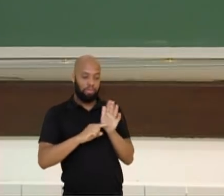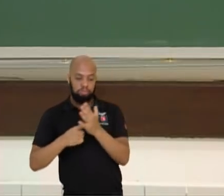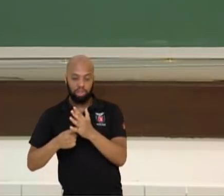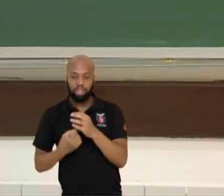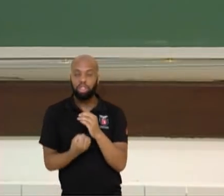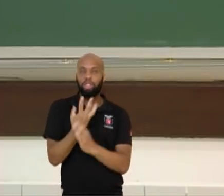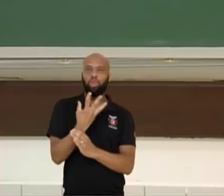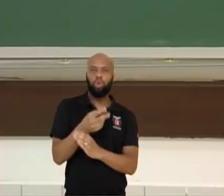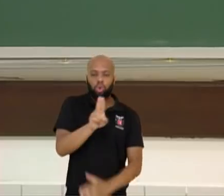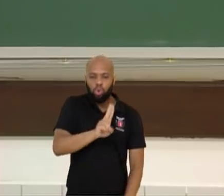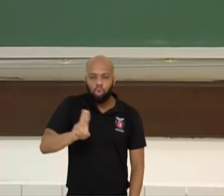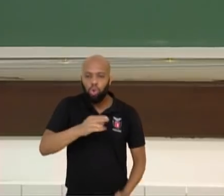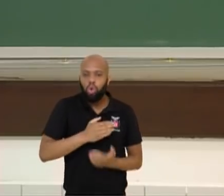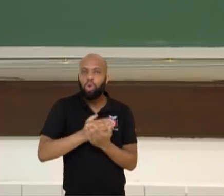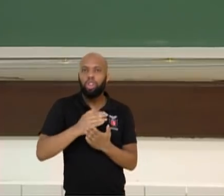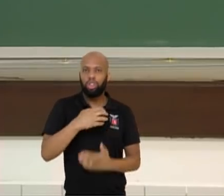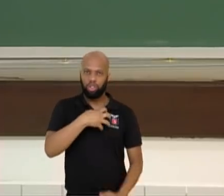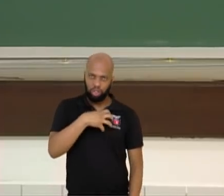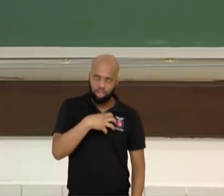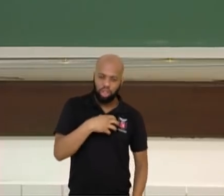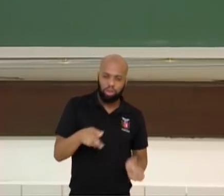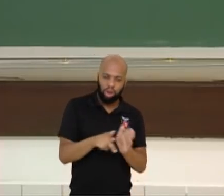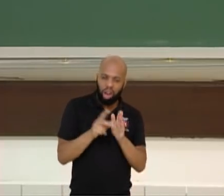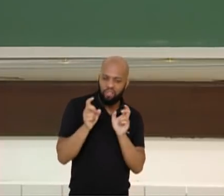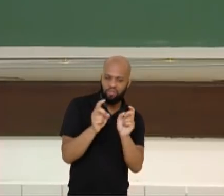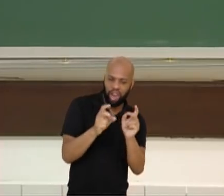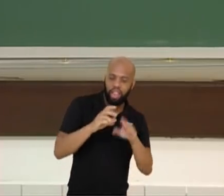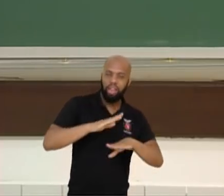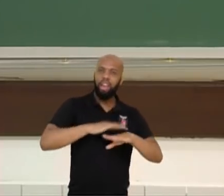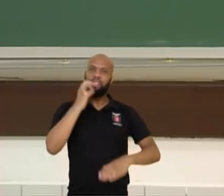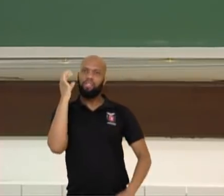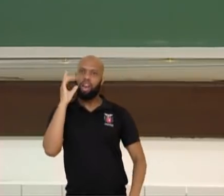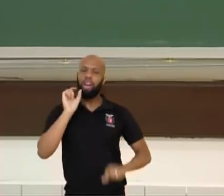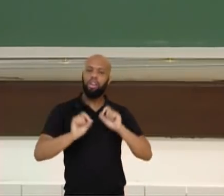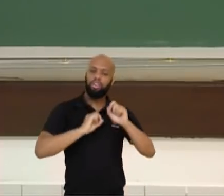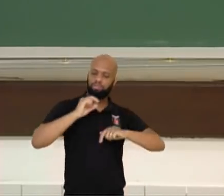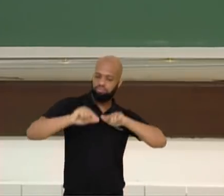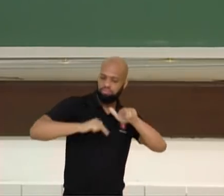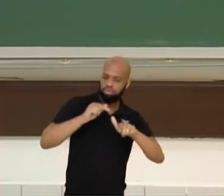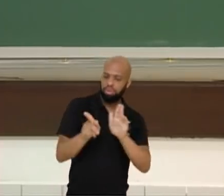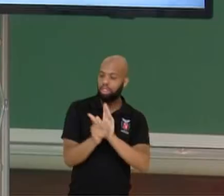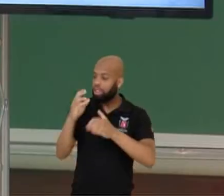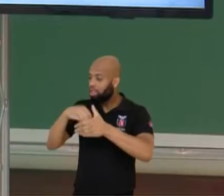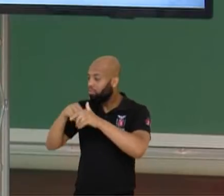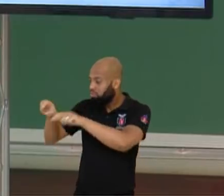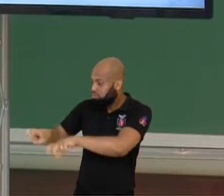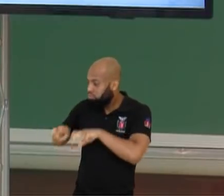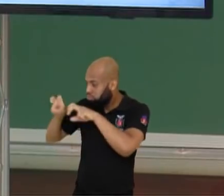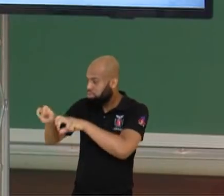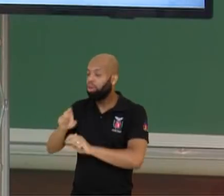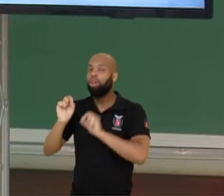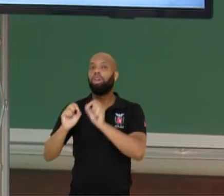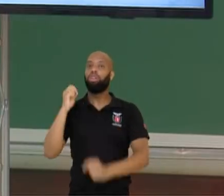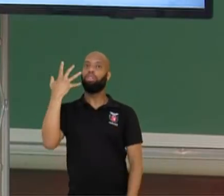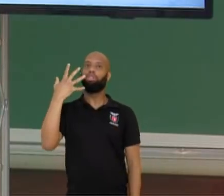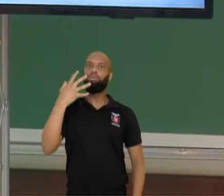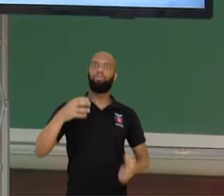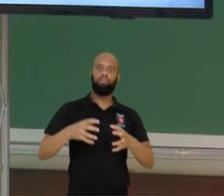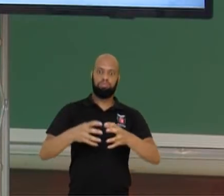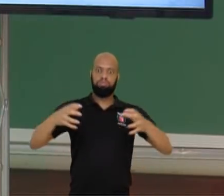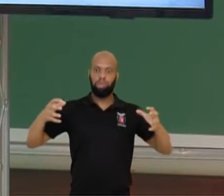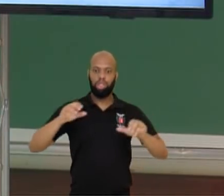ela começou a ser utilizada de forma comercial para facilitar o trabalho, principalmente na agricultura, deu um boom aqui,